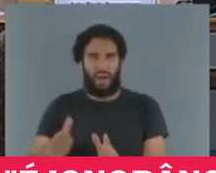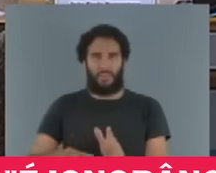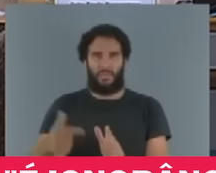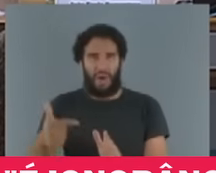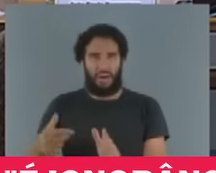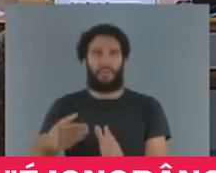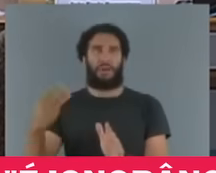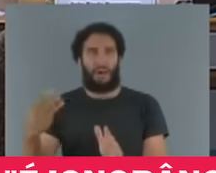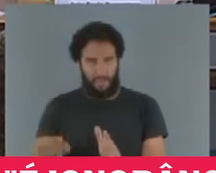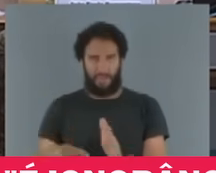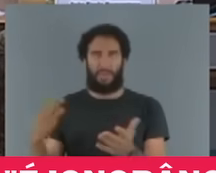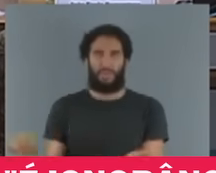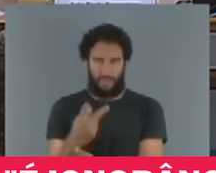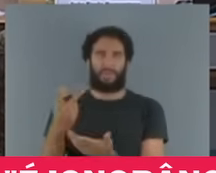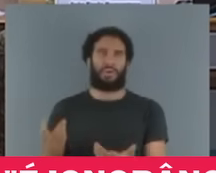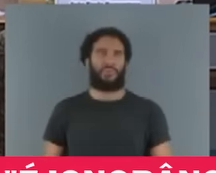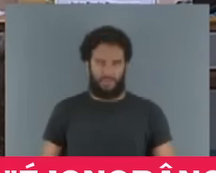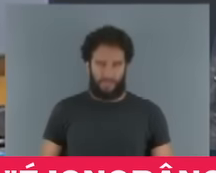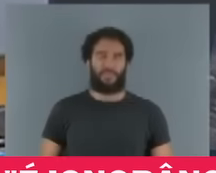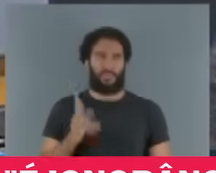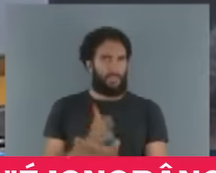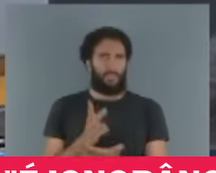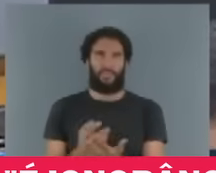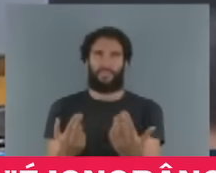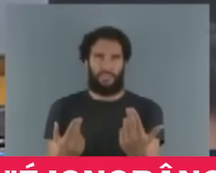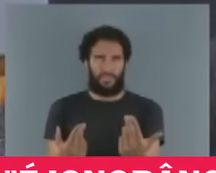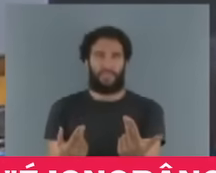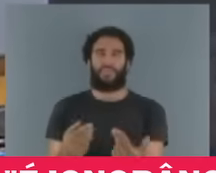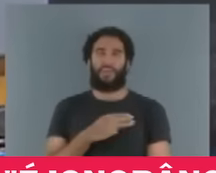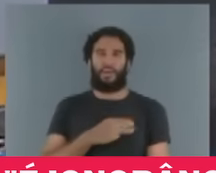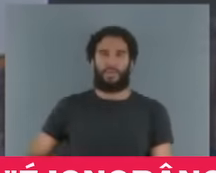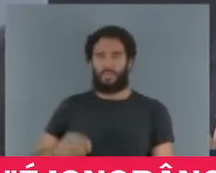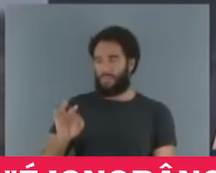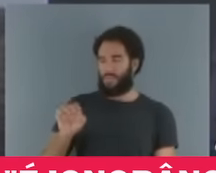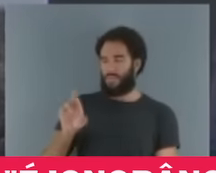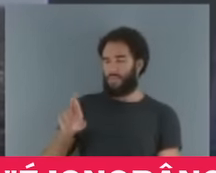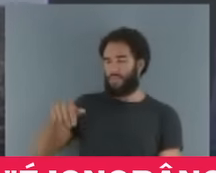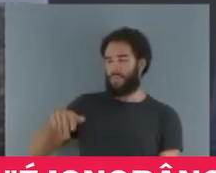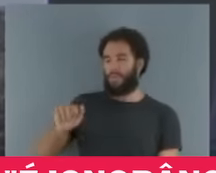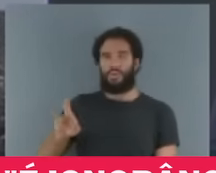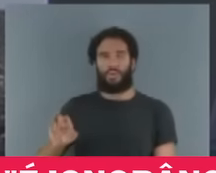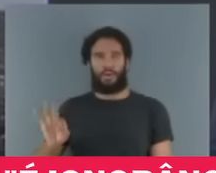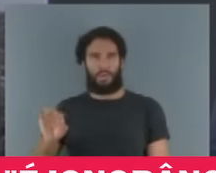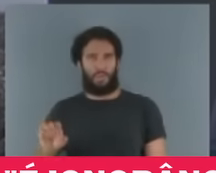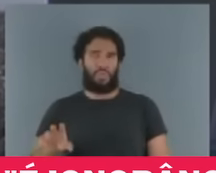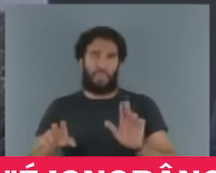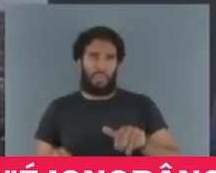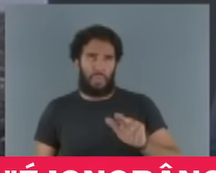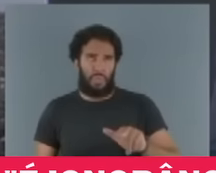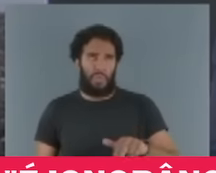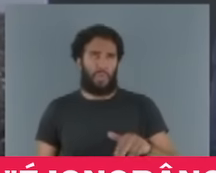depredação das manifestações da época. O mesmo foi feito com o ministro Torquato e nunca houve a necessidade de